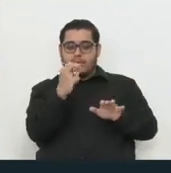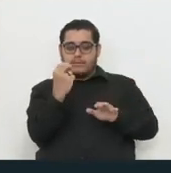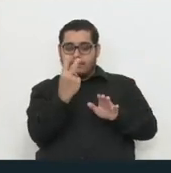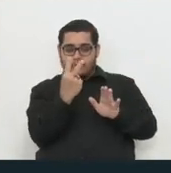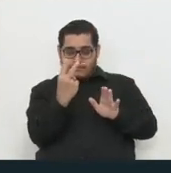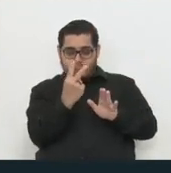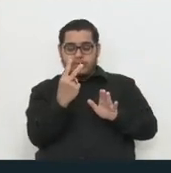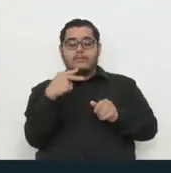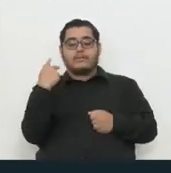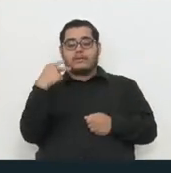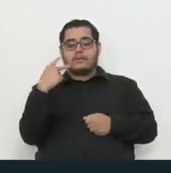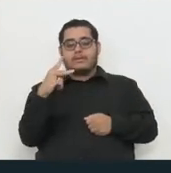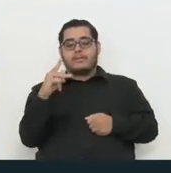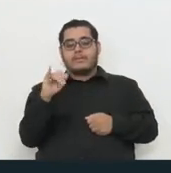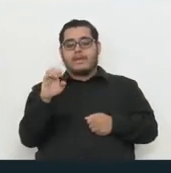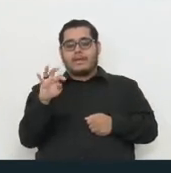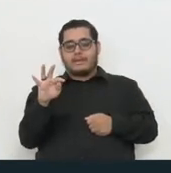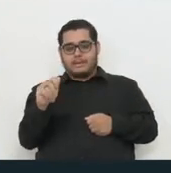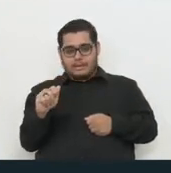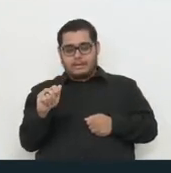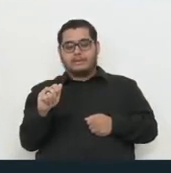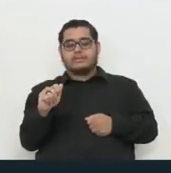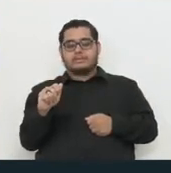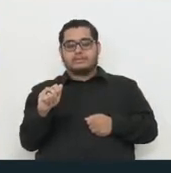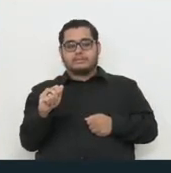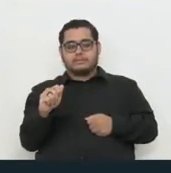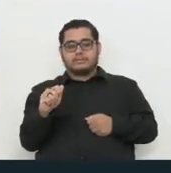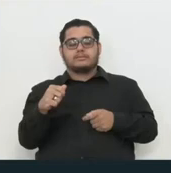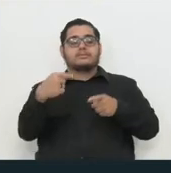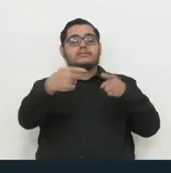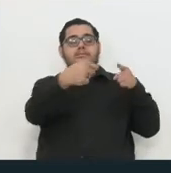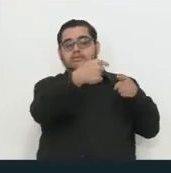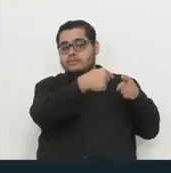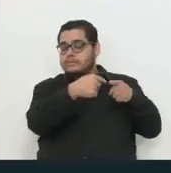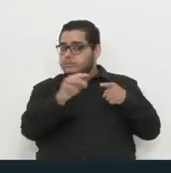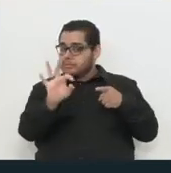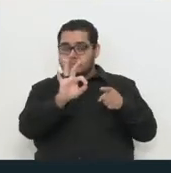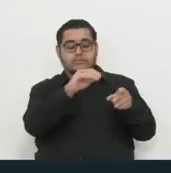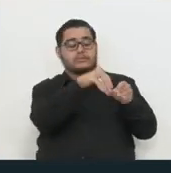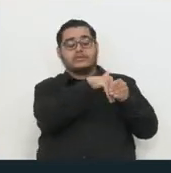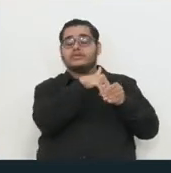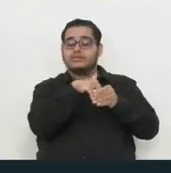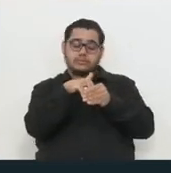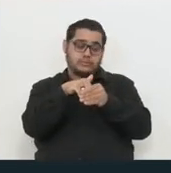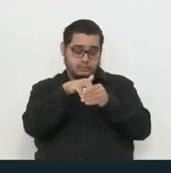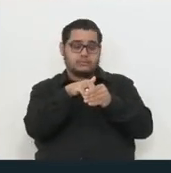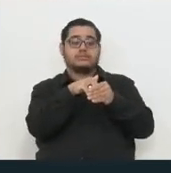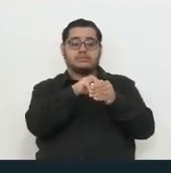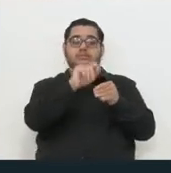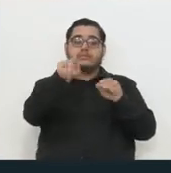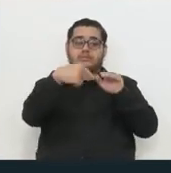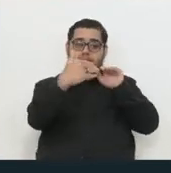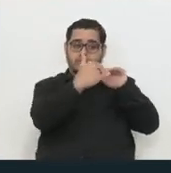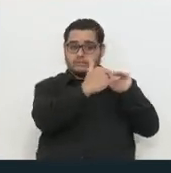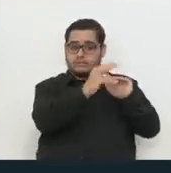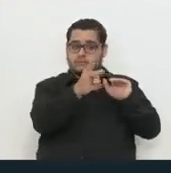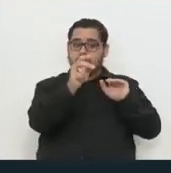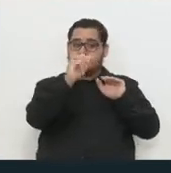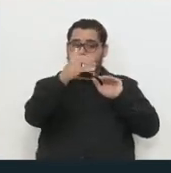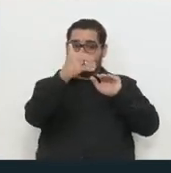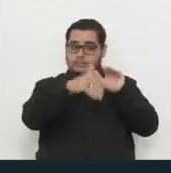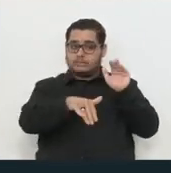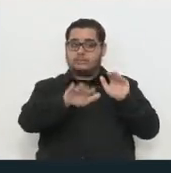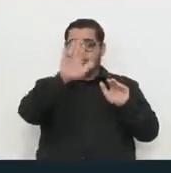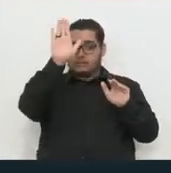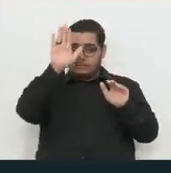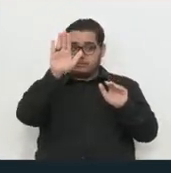vereadora Janete em discussão encerrada a discussão em votação os vereadores favoráveis Como estão os contratos se